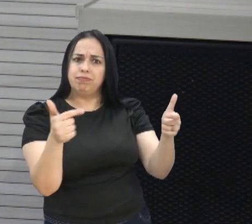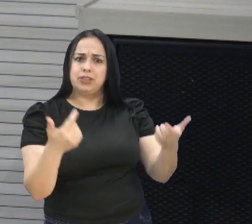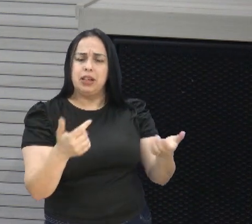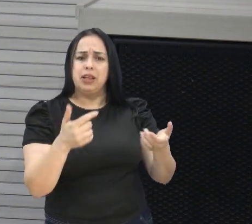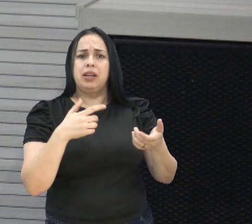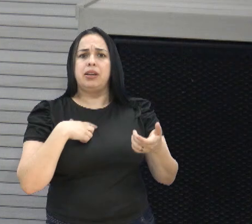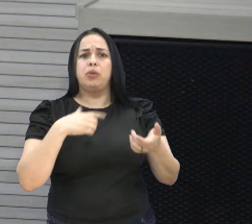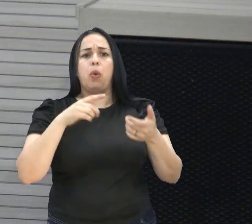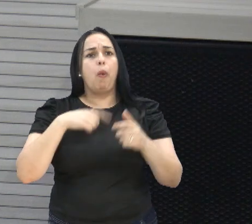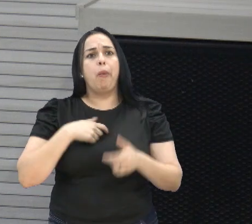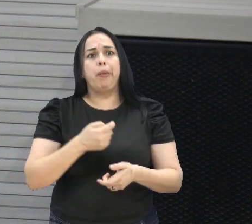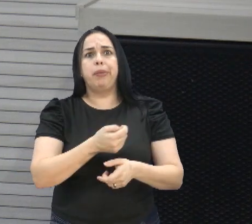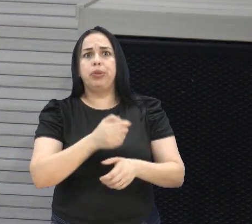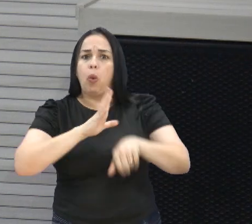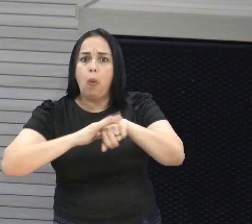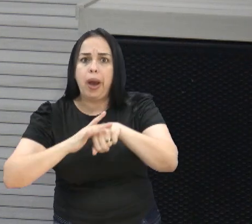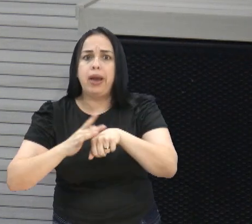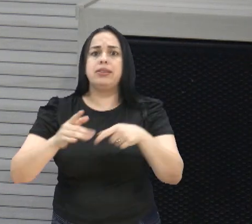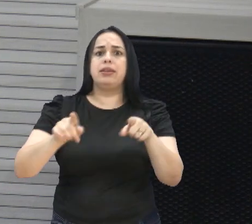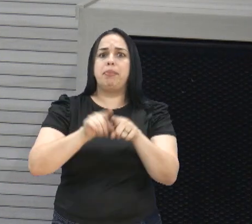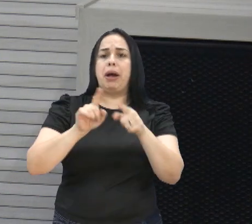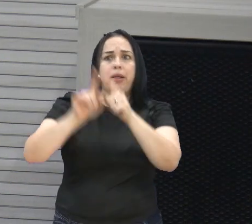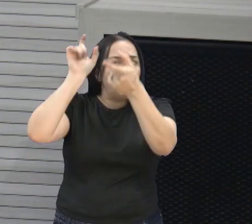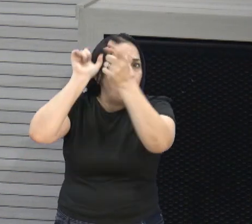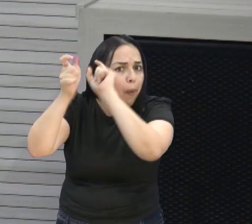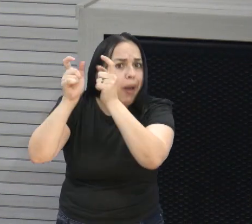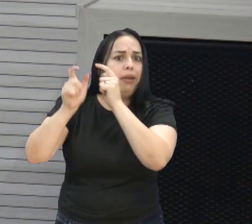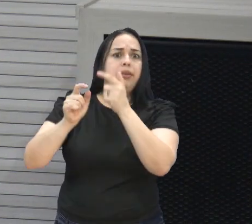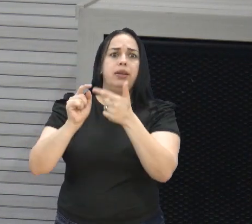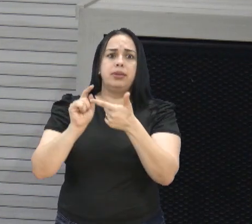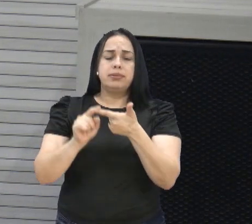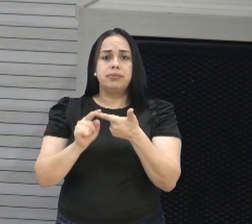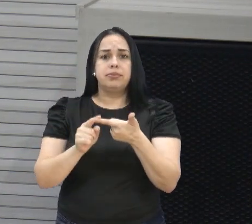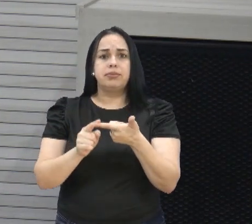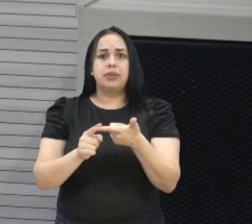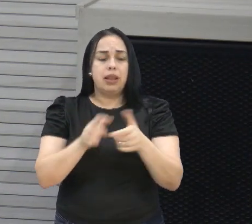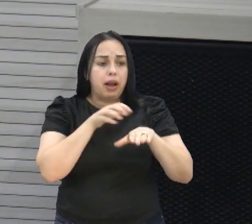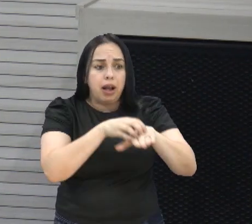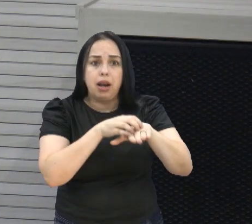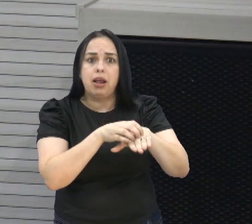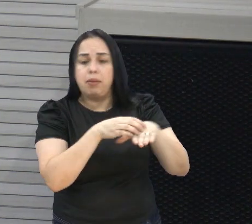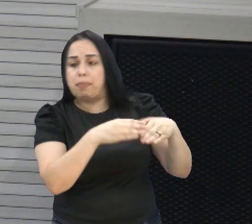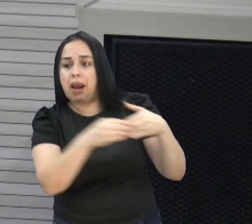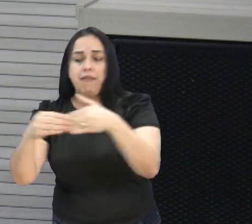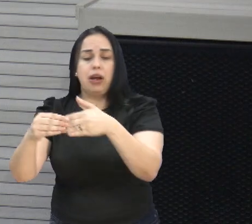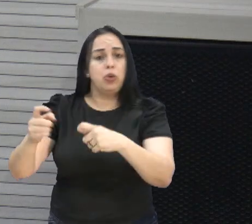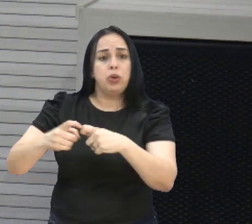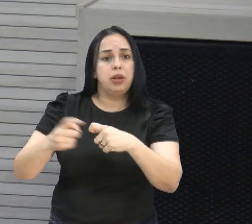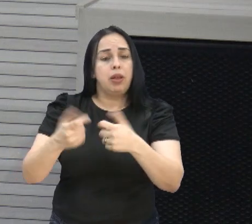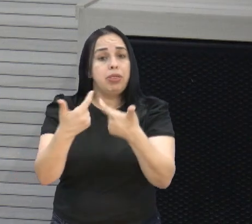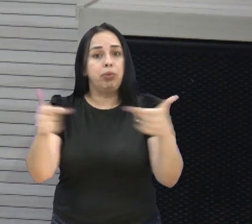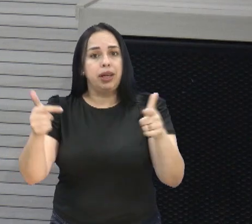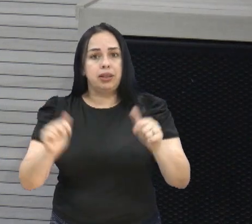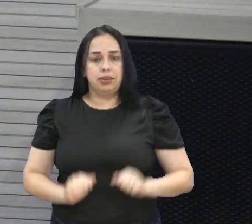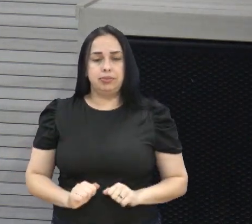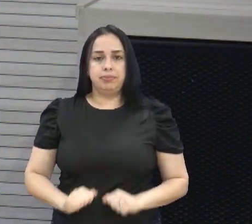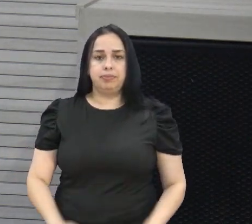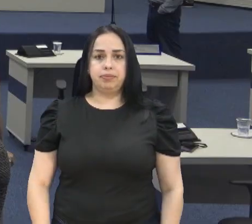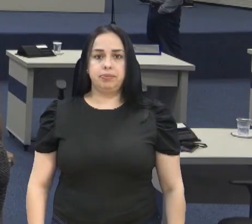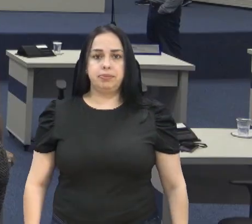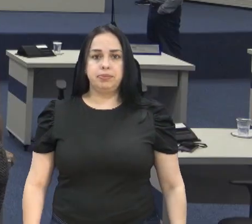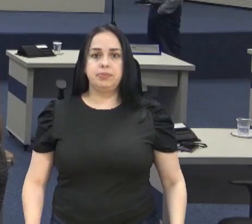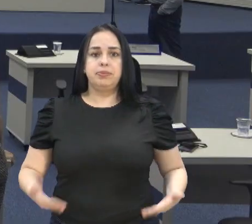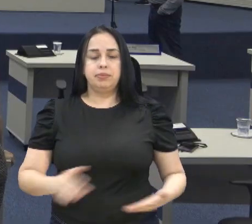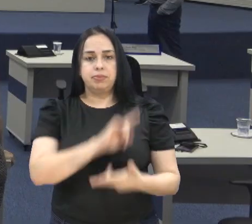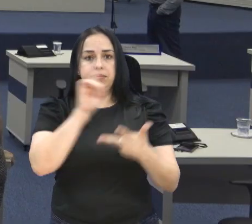síndromes raras, como o autismo e a síndrome de Rett. Nem parece que a gente mora em São José dos Campos. Questão